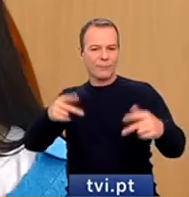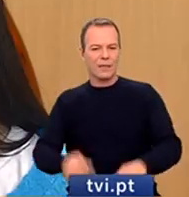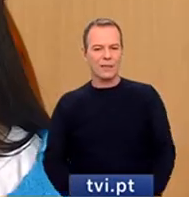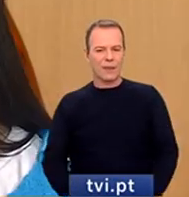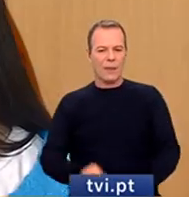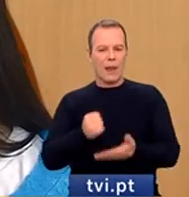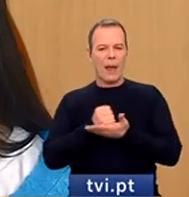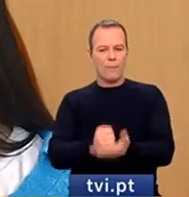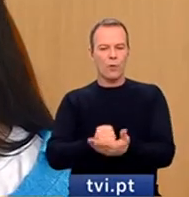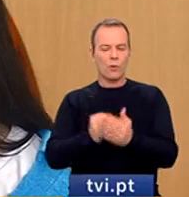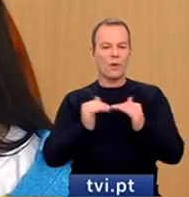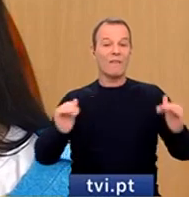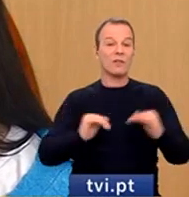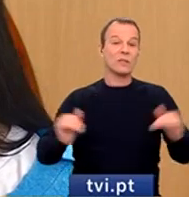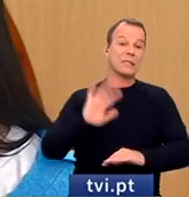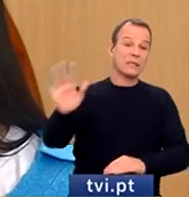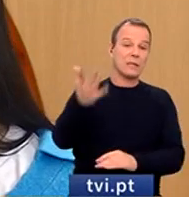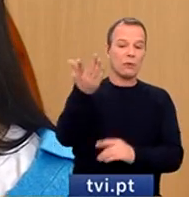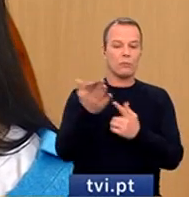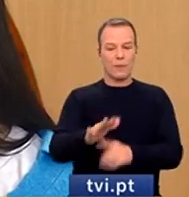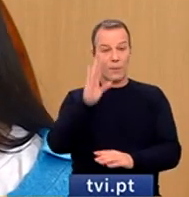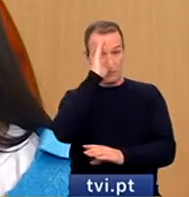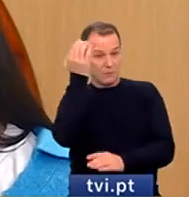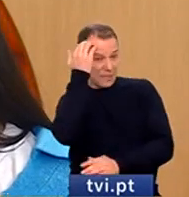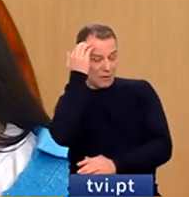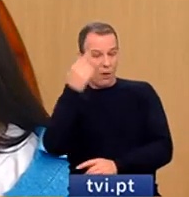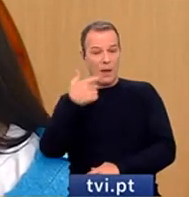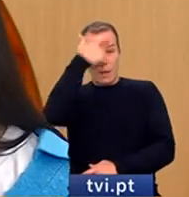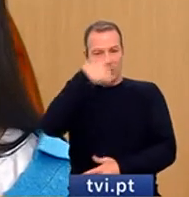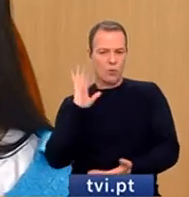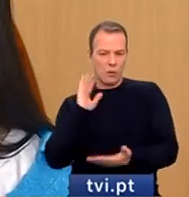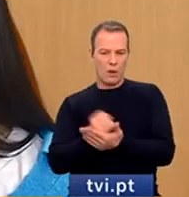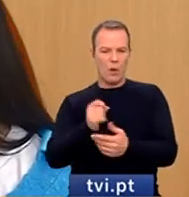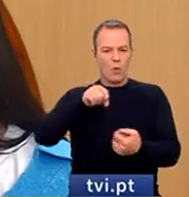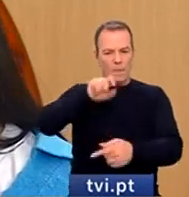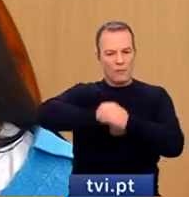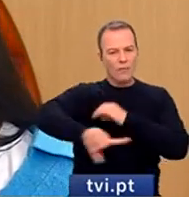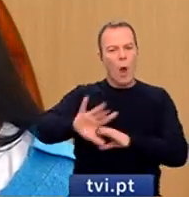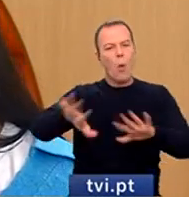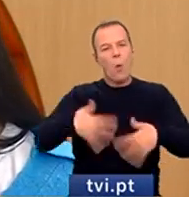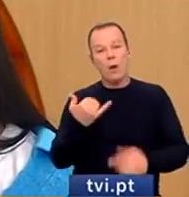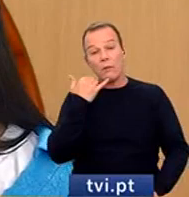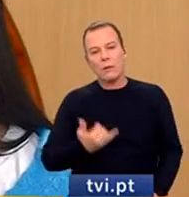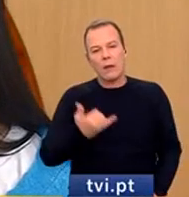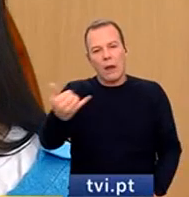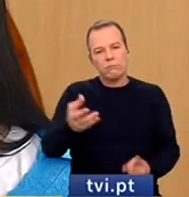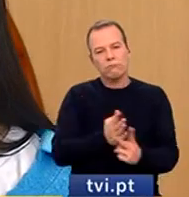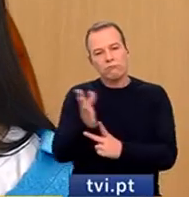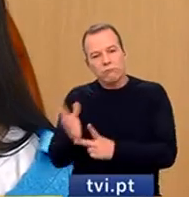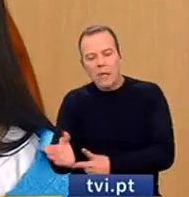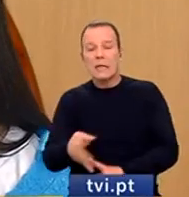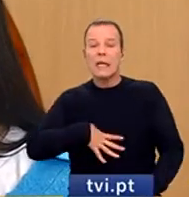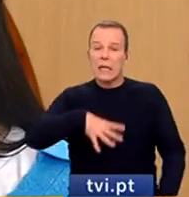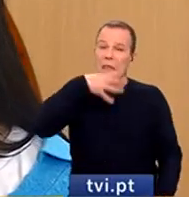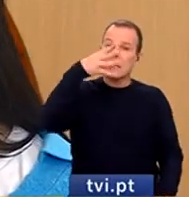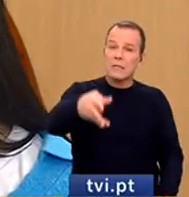de apoio de diferentes áreas, entre os quais o psicológico. Portanto, o colaborador só tem que ou enviar um e-mail ou telefonar para uma linha e dizer também